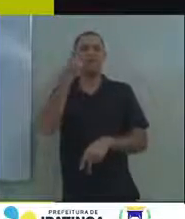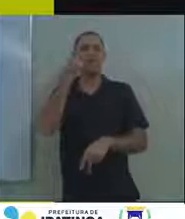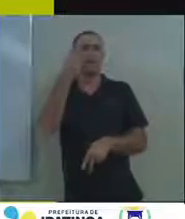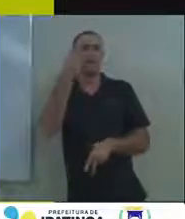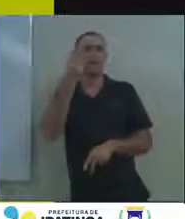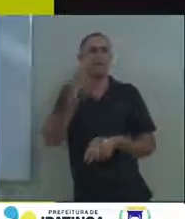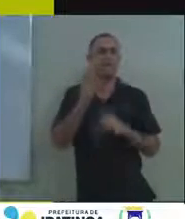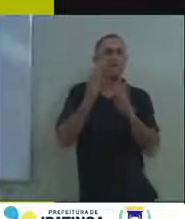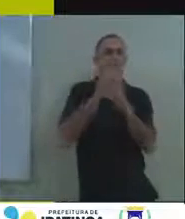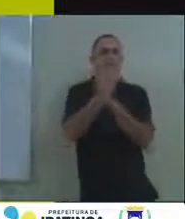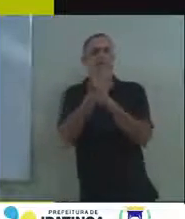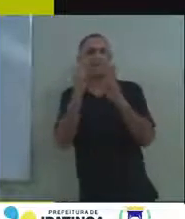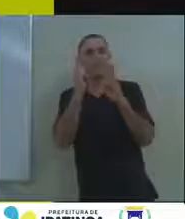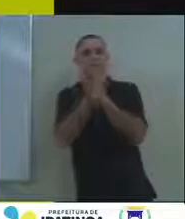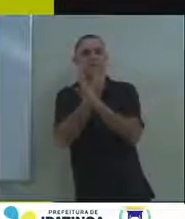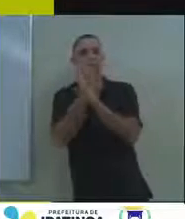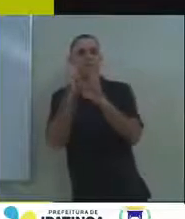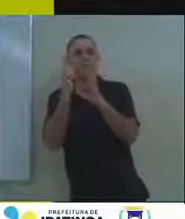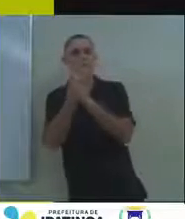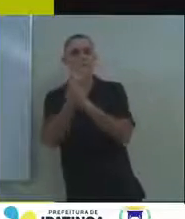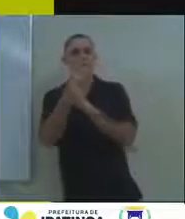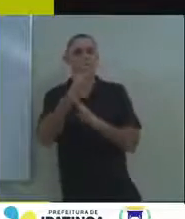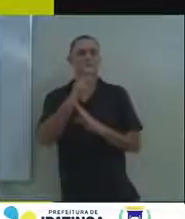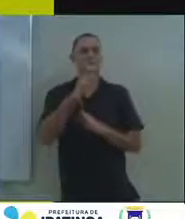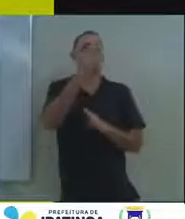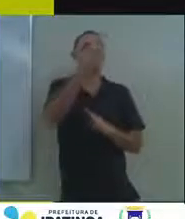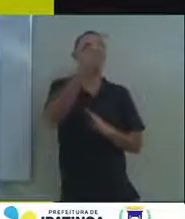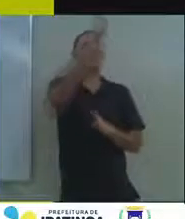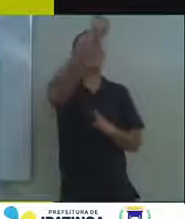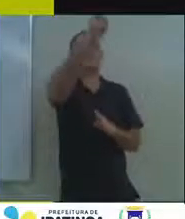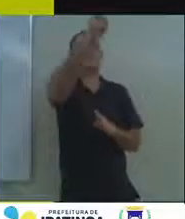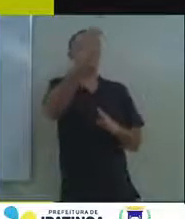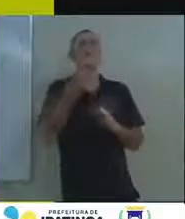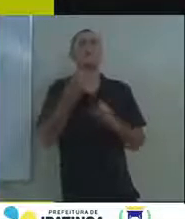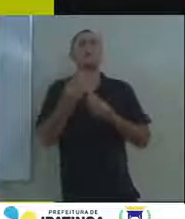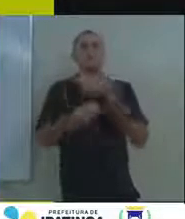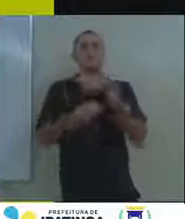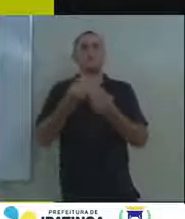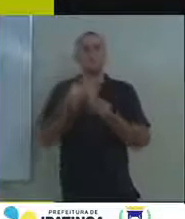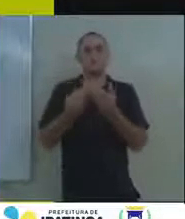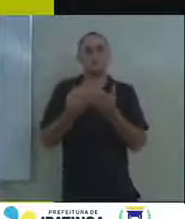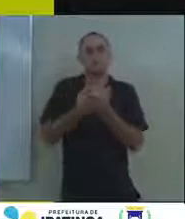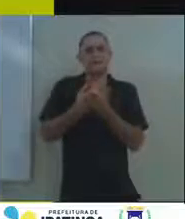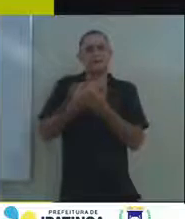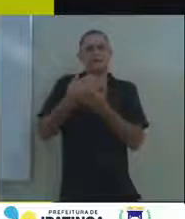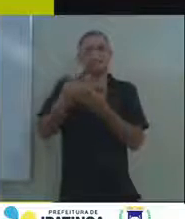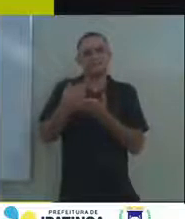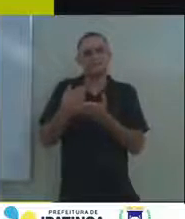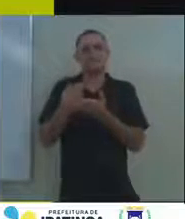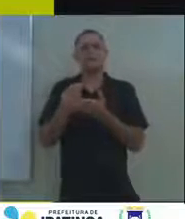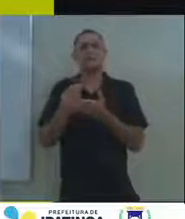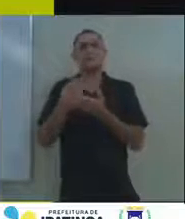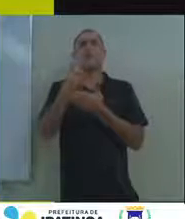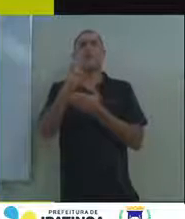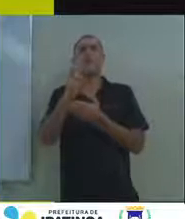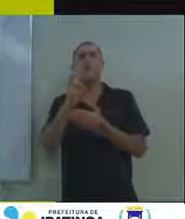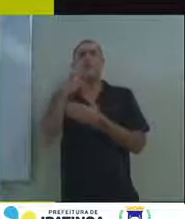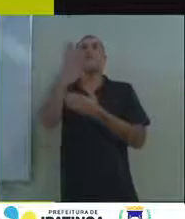você está conversando comigo, você está do meu lado, e se você está conversando comigo lá, e eu estou lá no fundo da minha